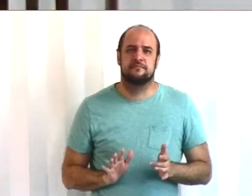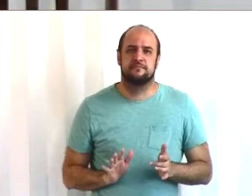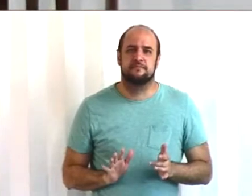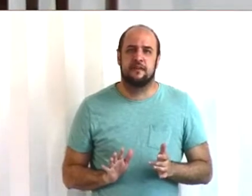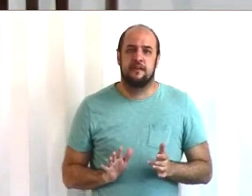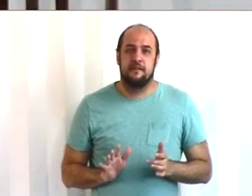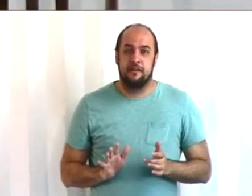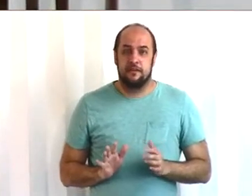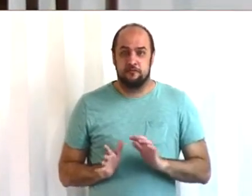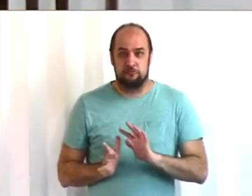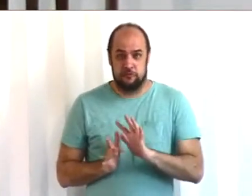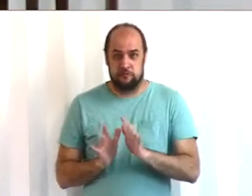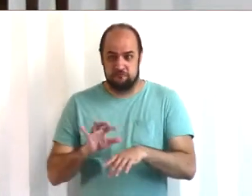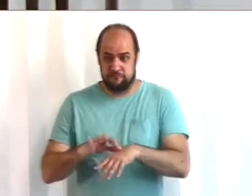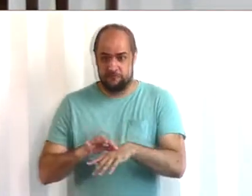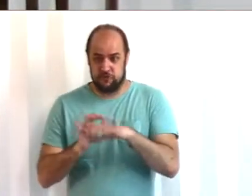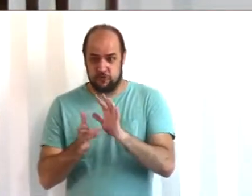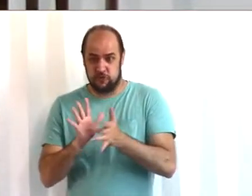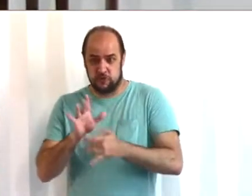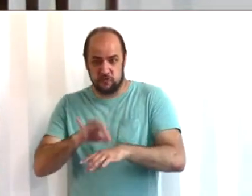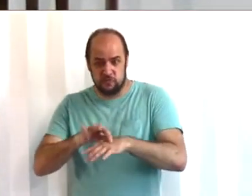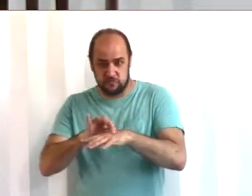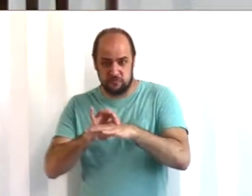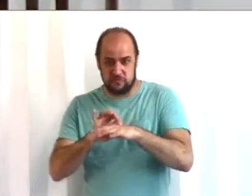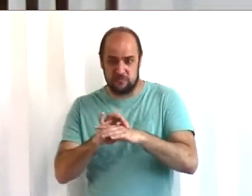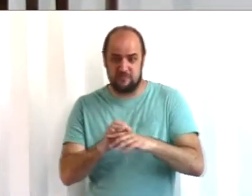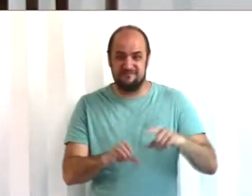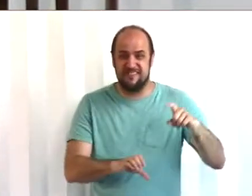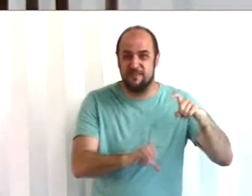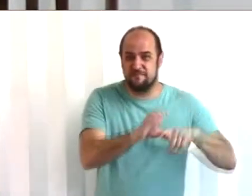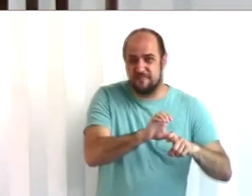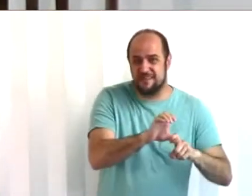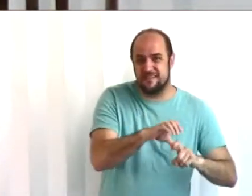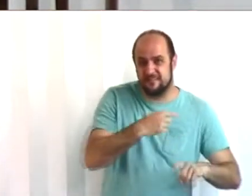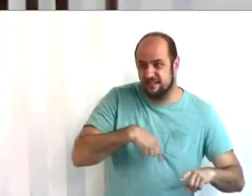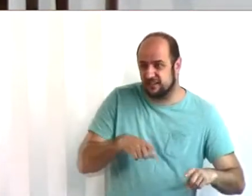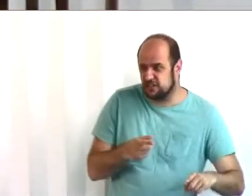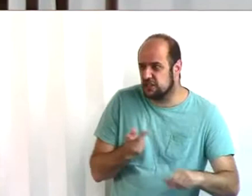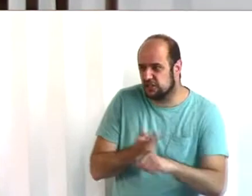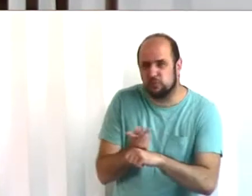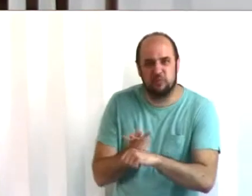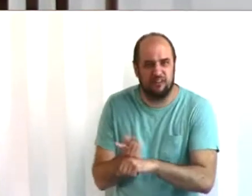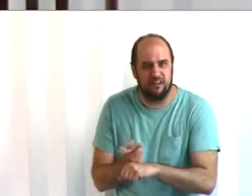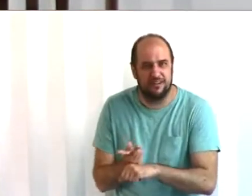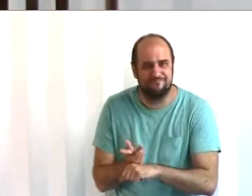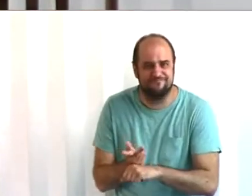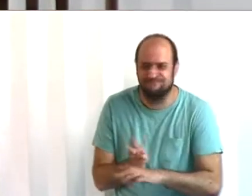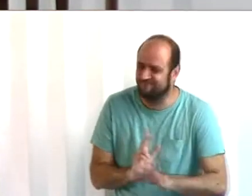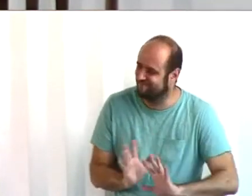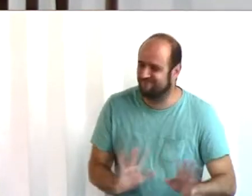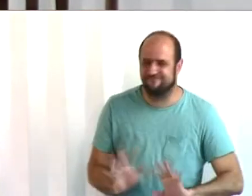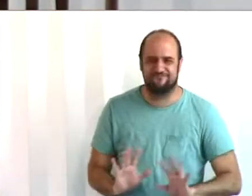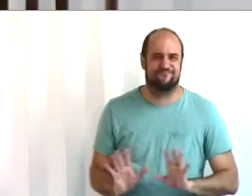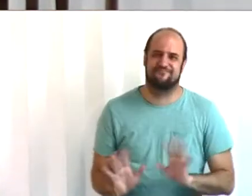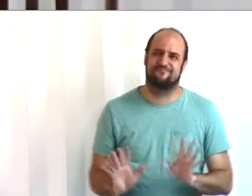Se a encarnação dependesse da procura da humanidade, ele nunca veria, ou nunca teria